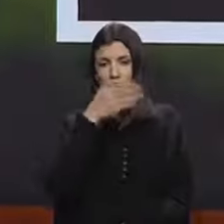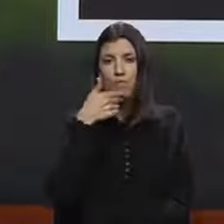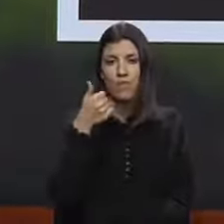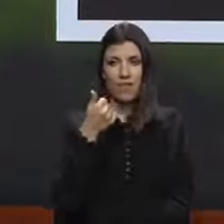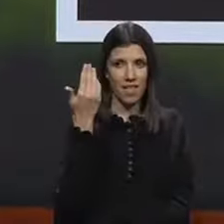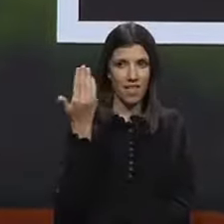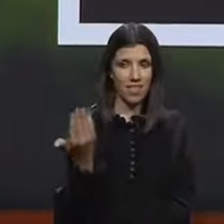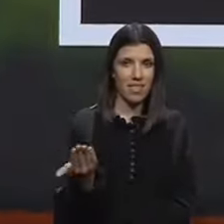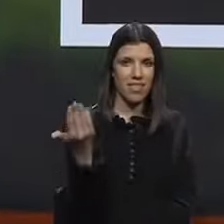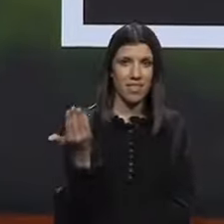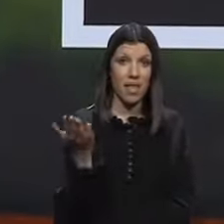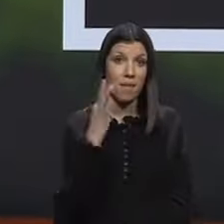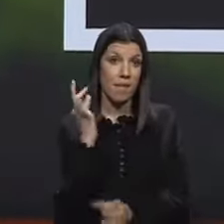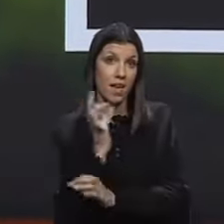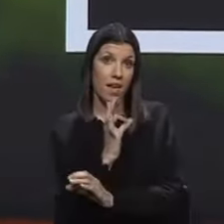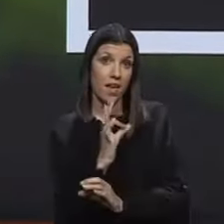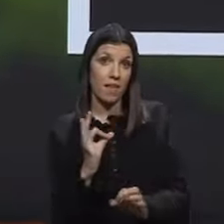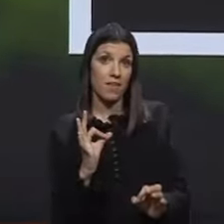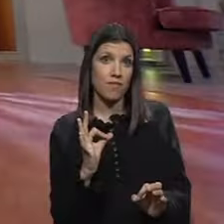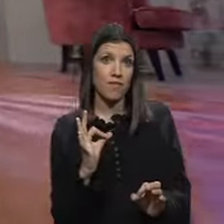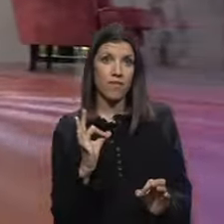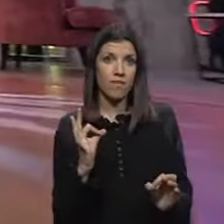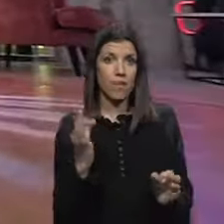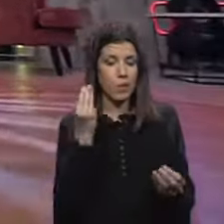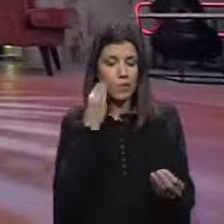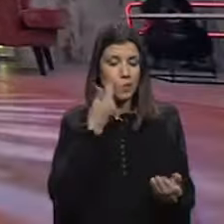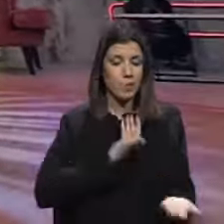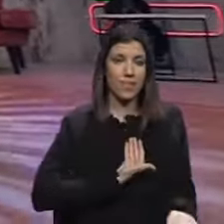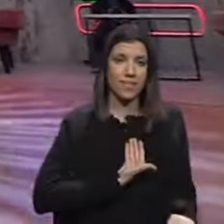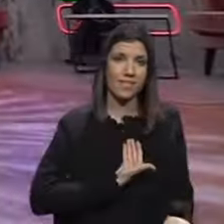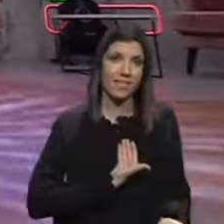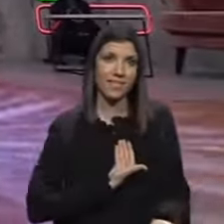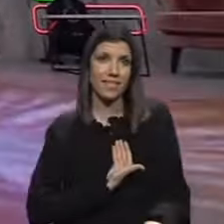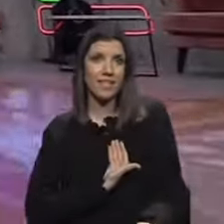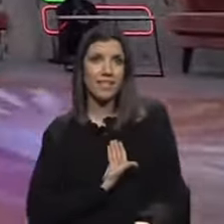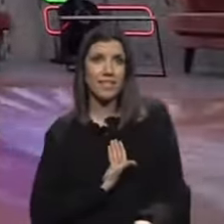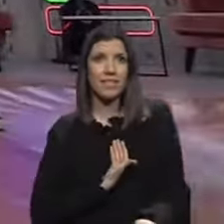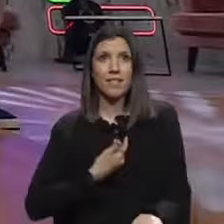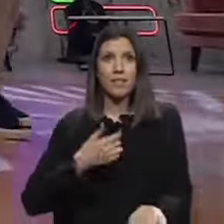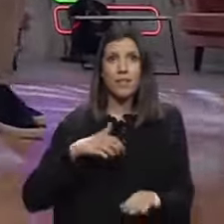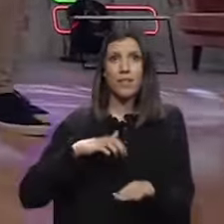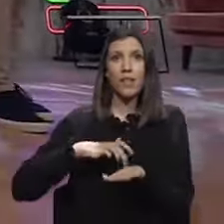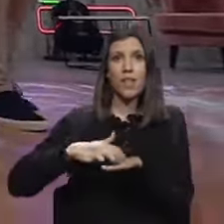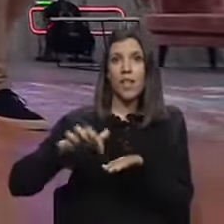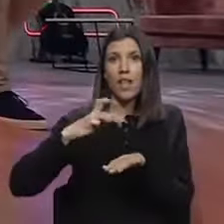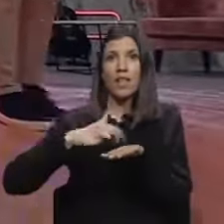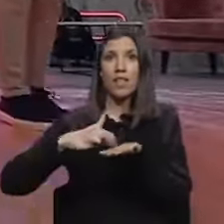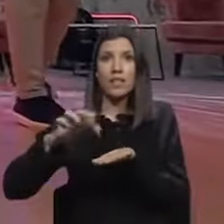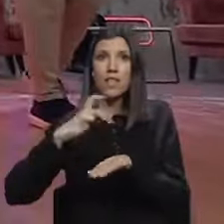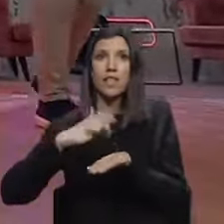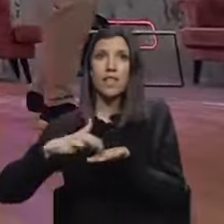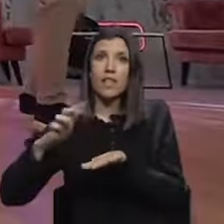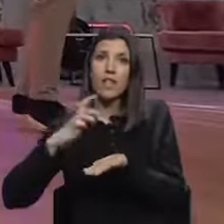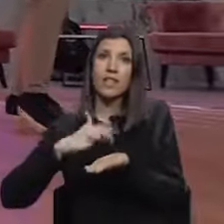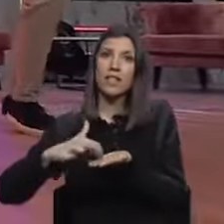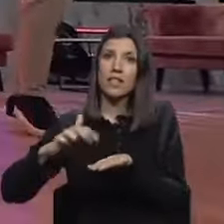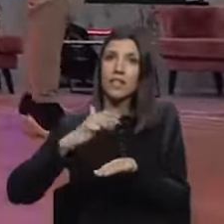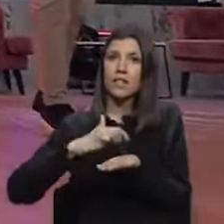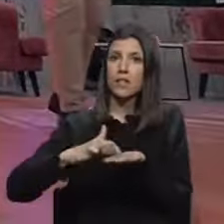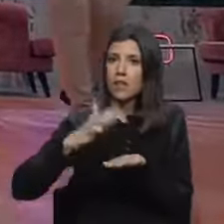perfeita sem sequer tentar. E na calçada tu